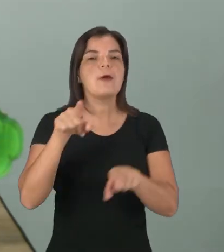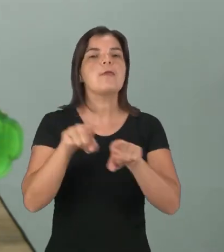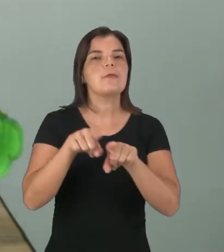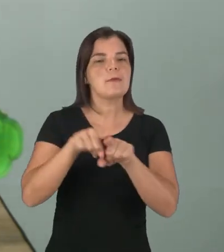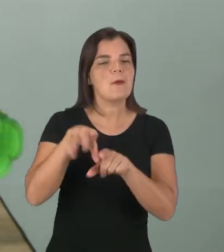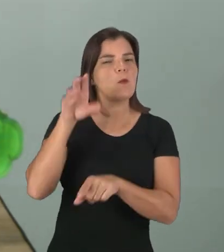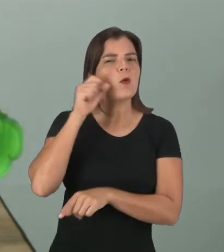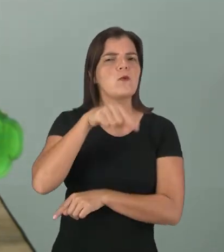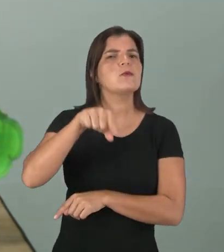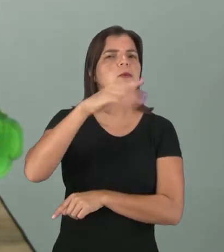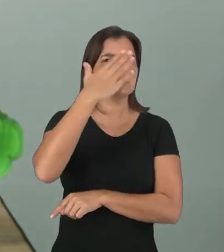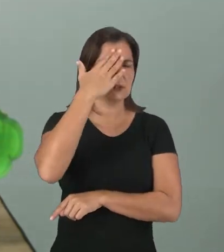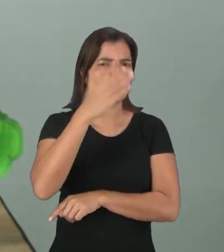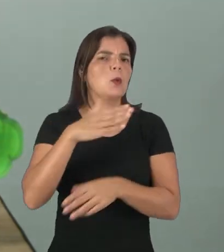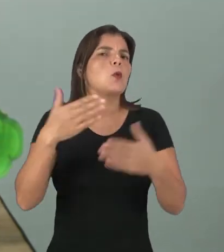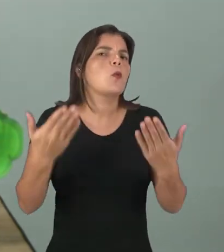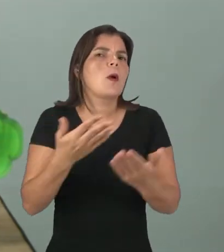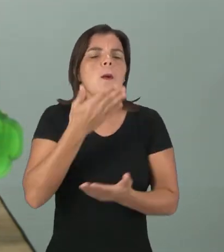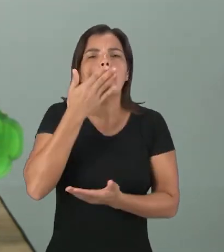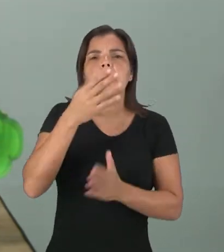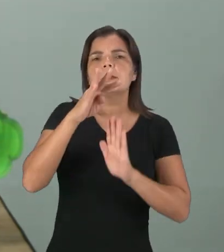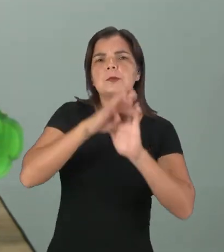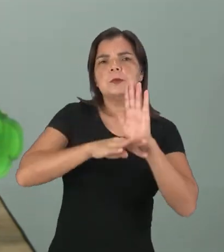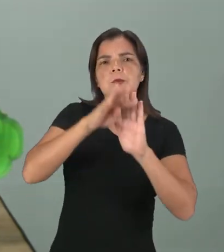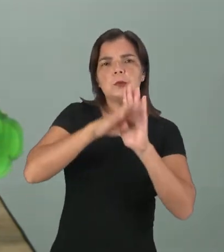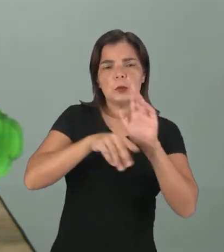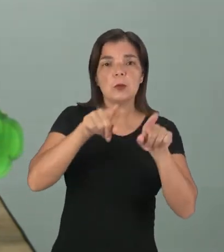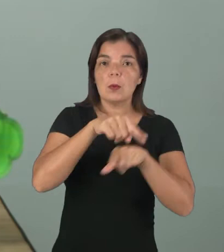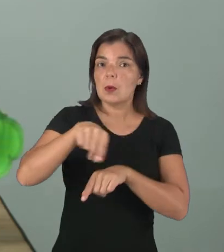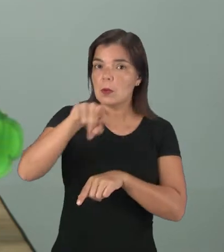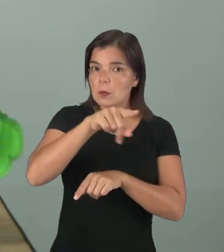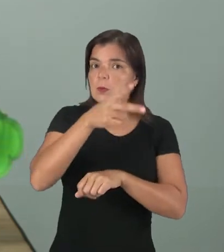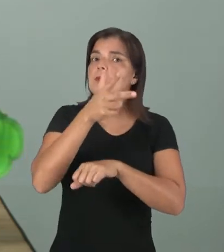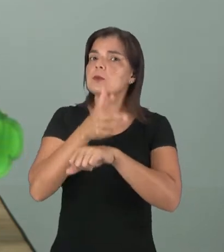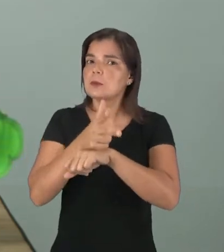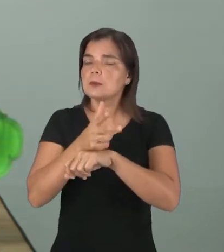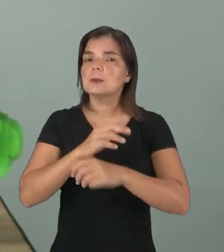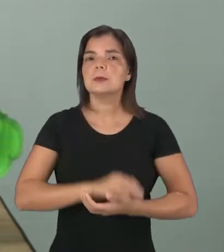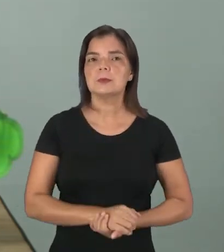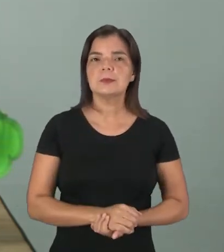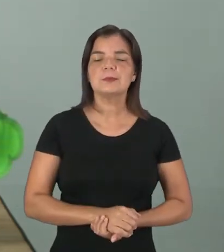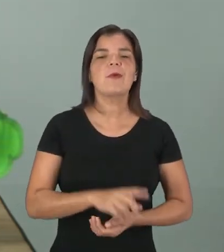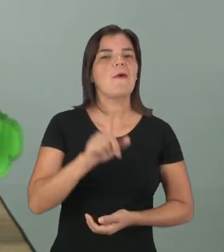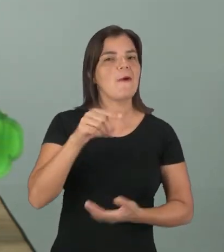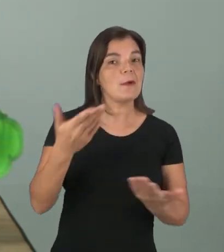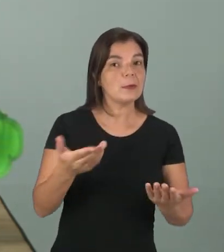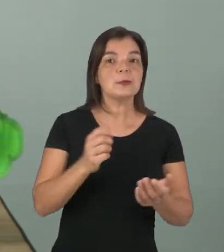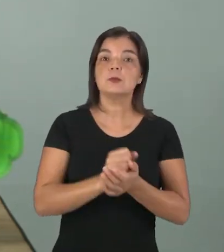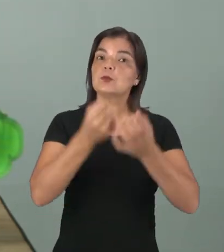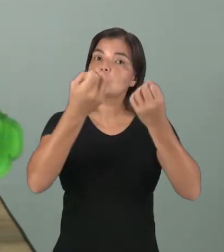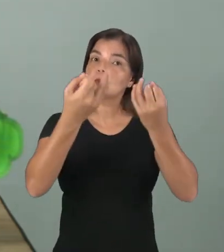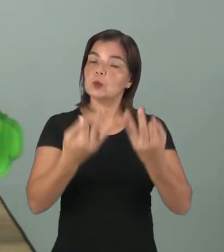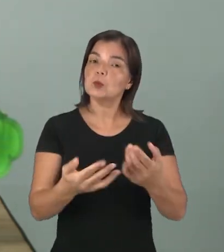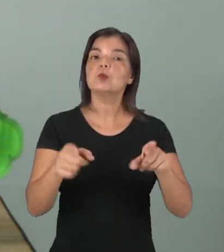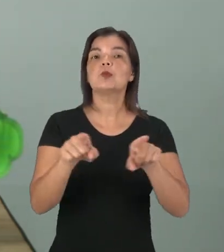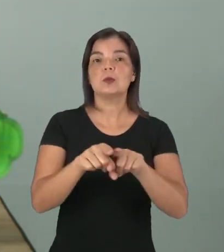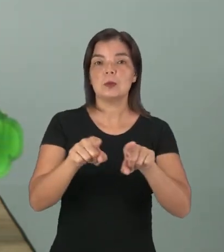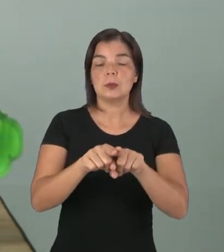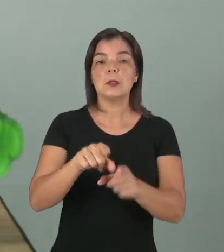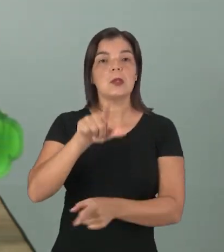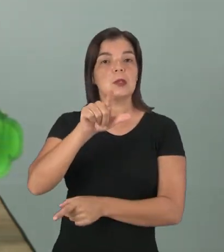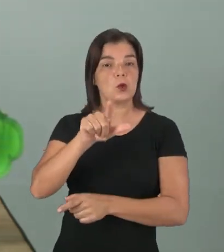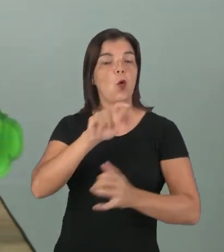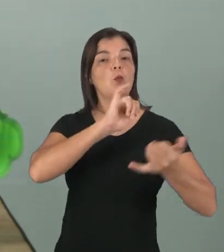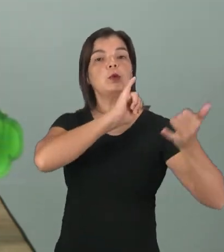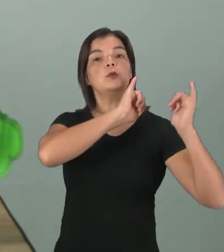ouvir. Você sabe que tipo de texto foi produzido para você nesse vídeo? Isso, nós estamos falando sobre